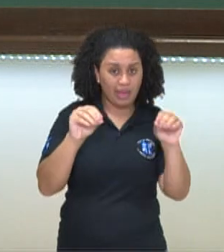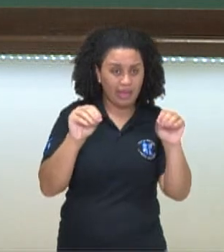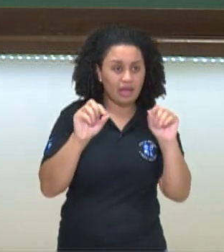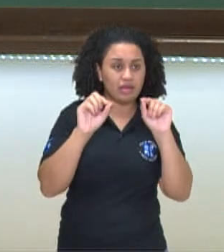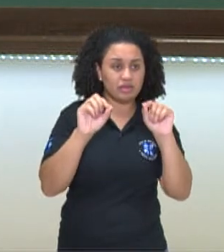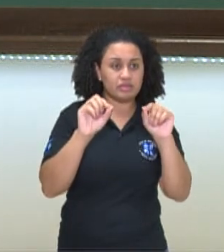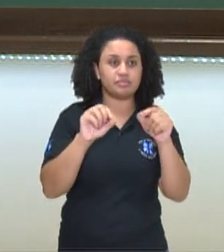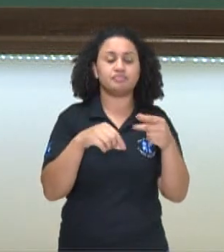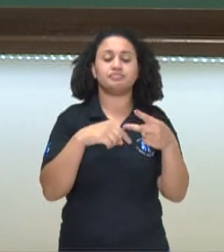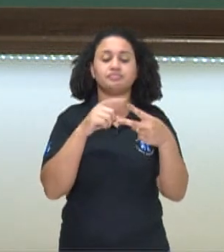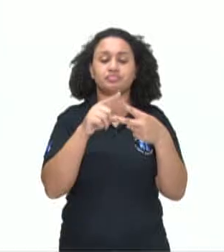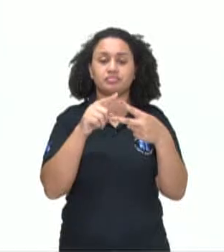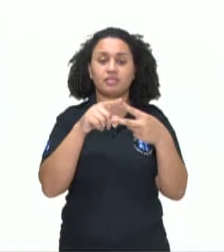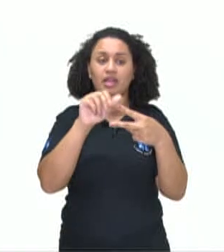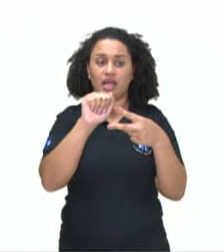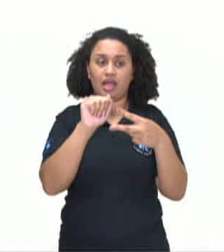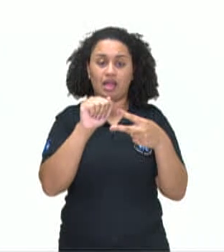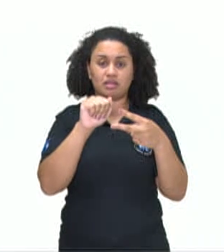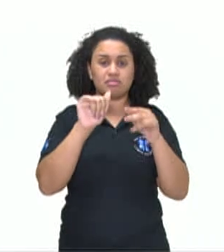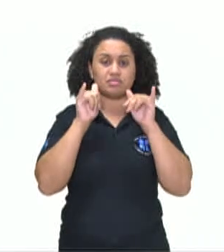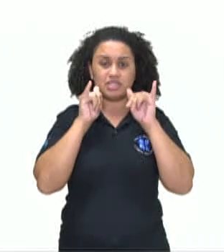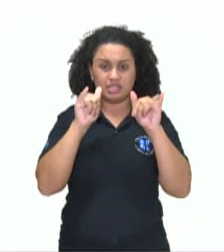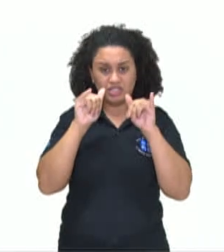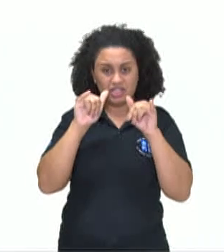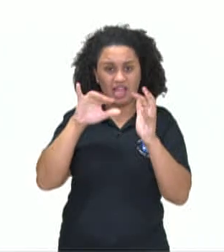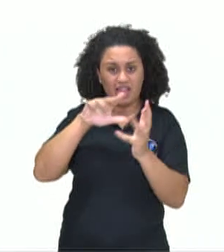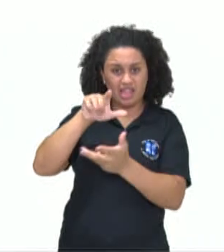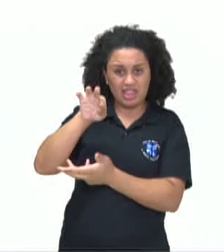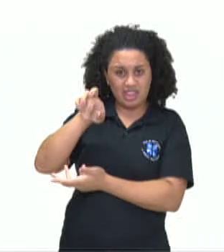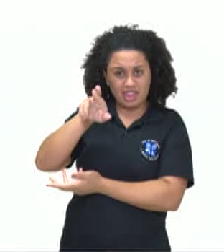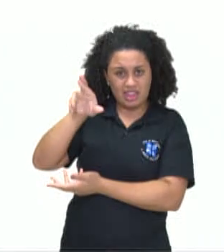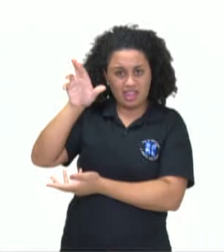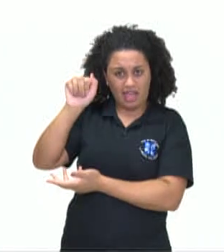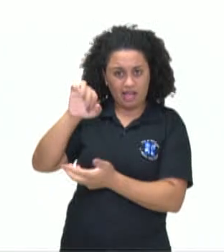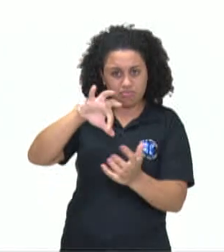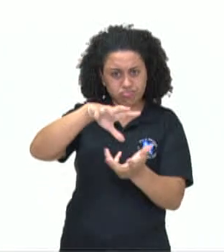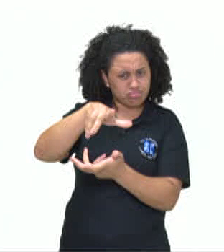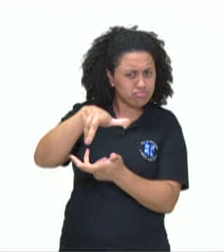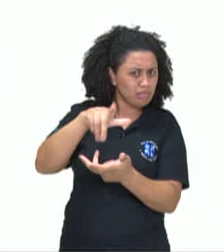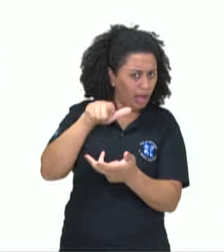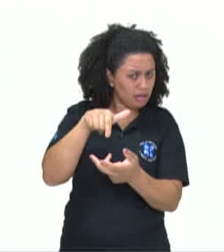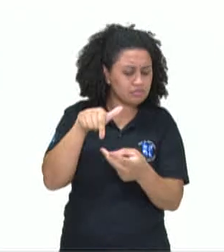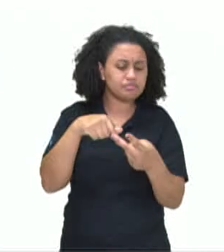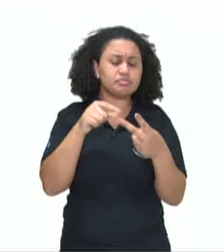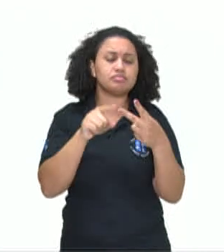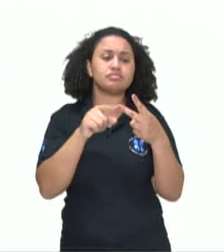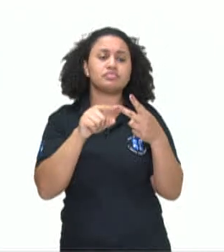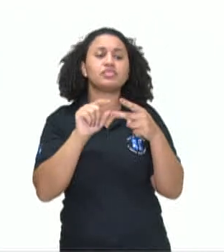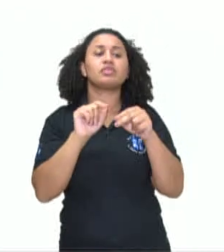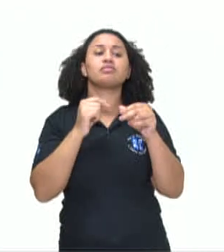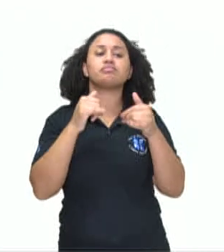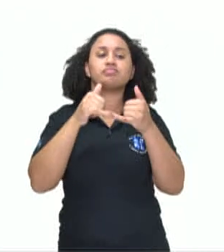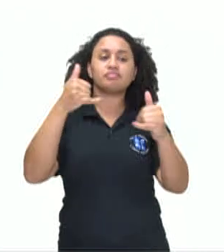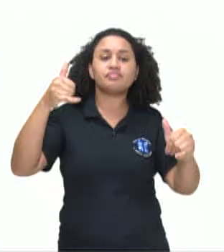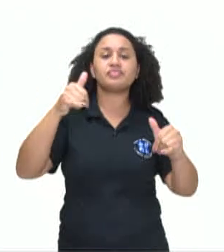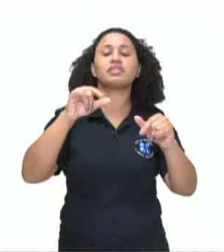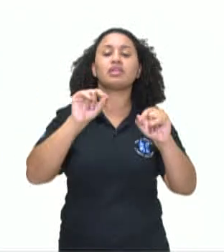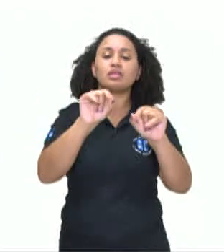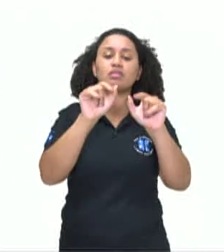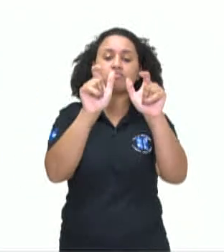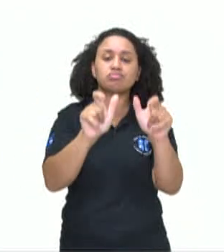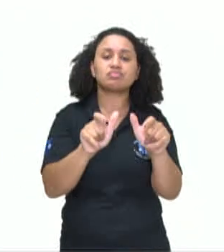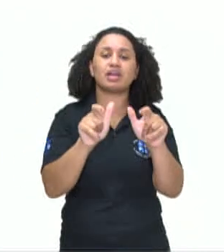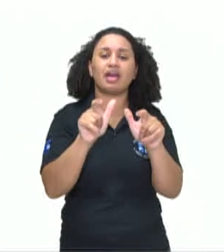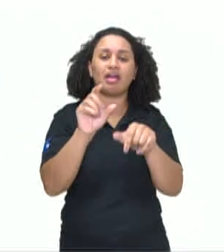terra? Vamos lá. Ligação elétrica na terra? É isso que significa ligação terra? Ligação elétrica em um corpo de relativa